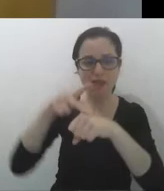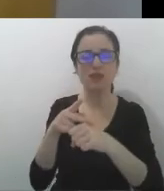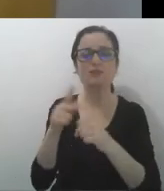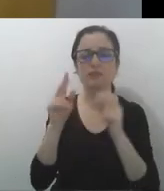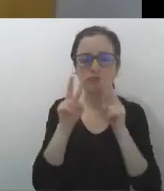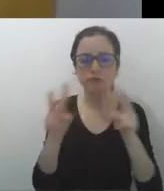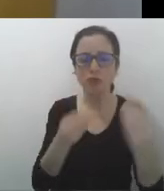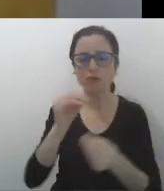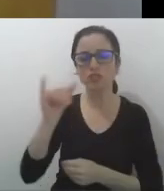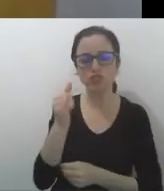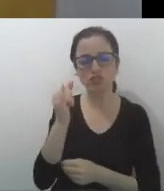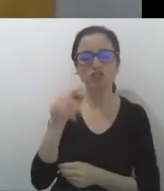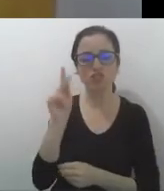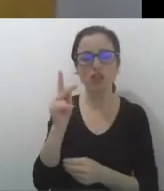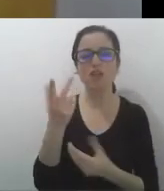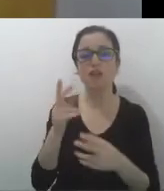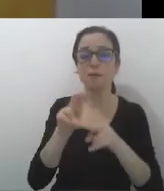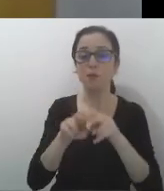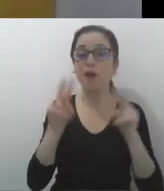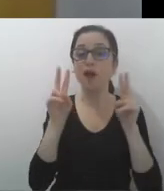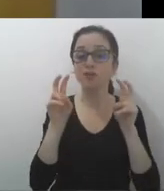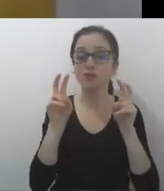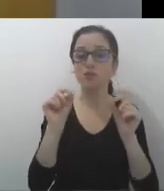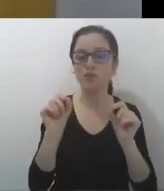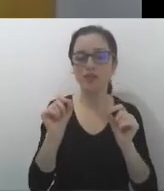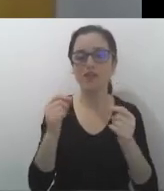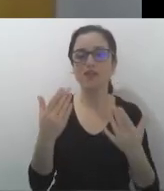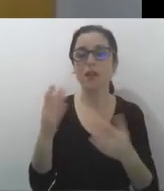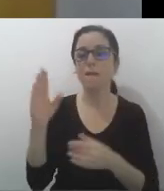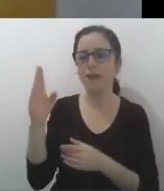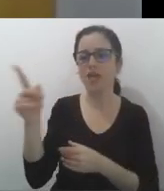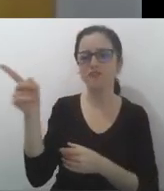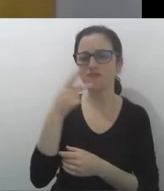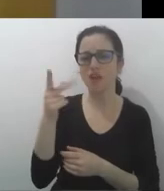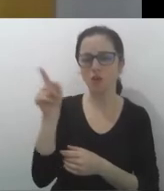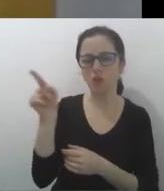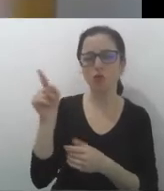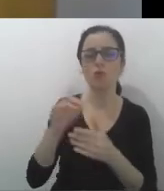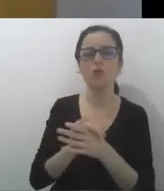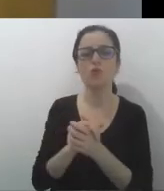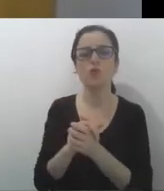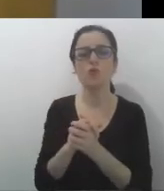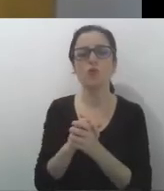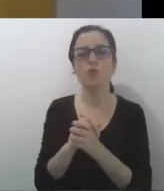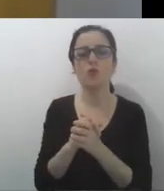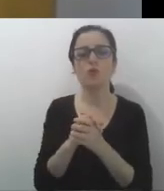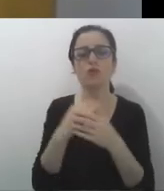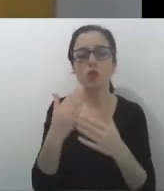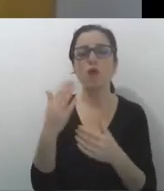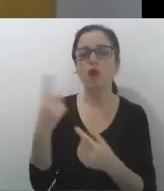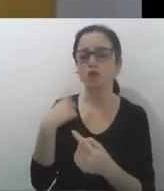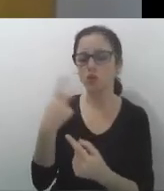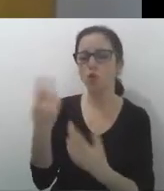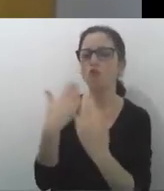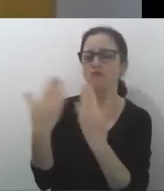com o Juscelino. Tem uma questão que a Bárbara, outra Bárbara, Bárbara Mastrobono, quando a gente